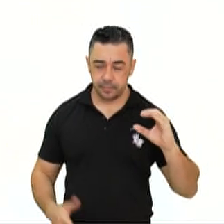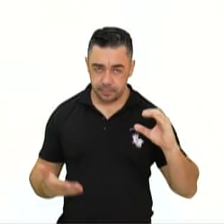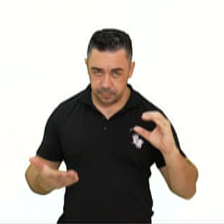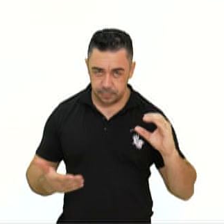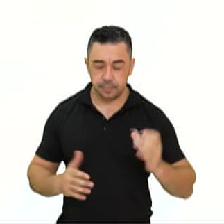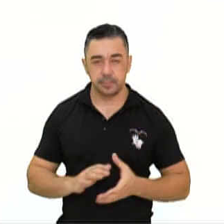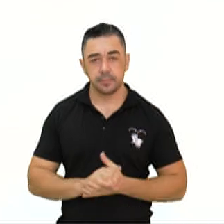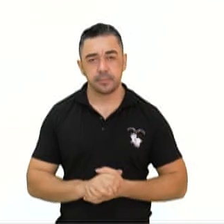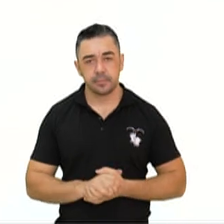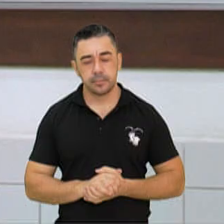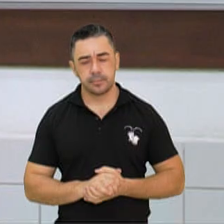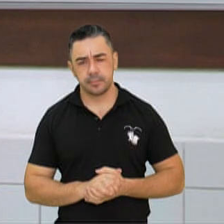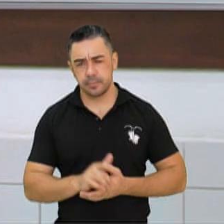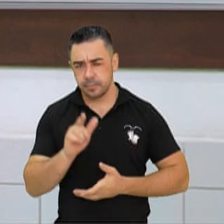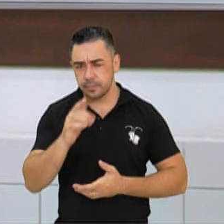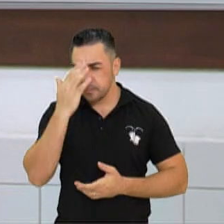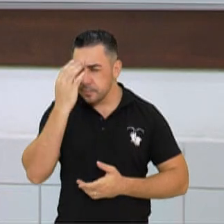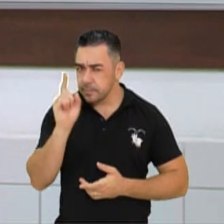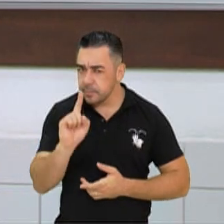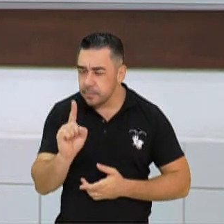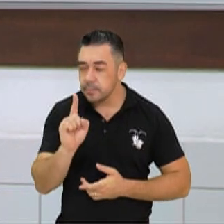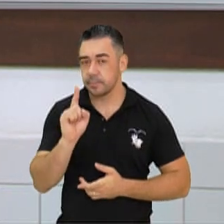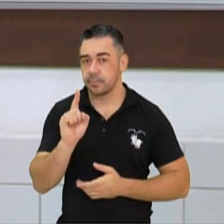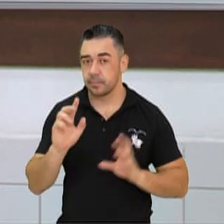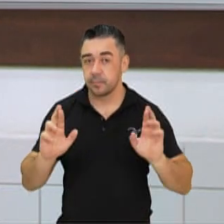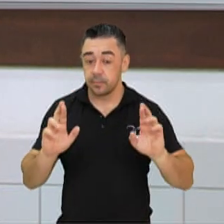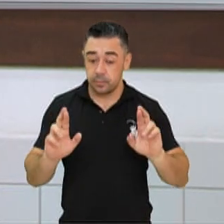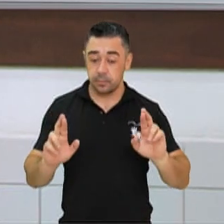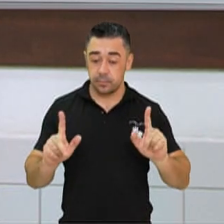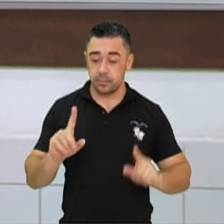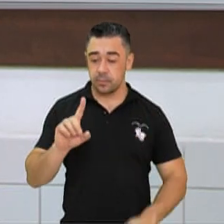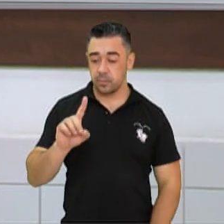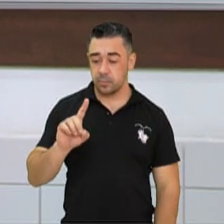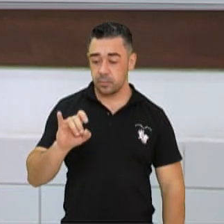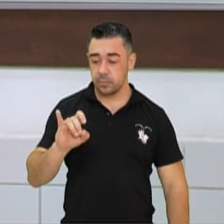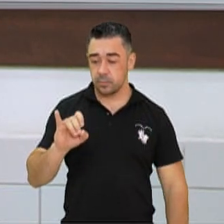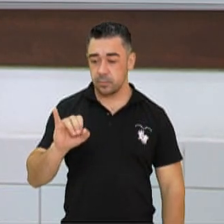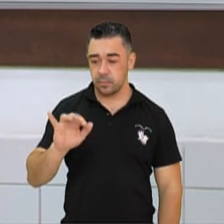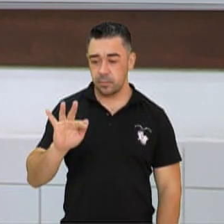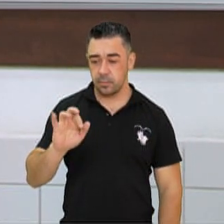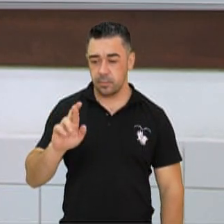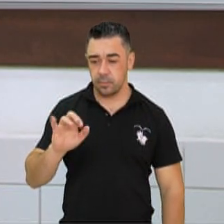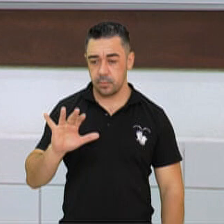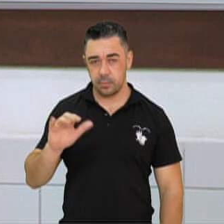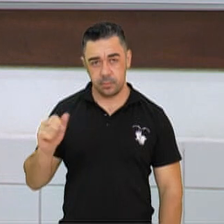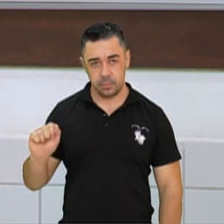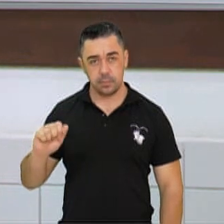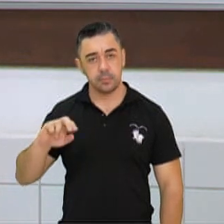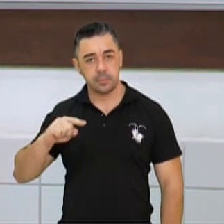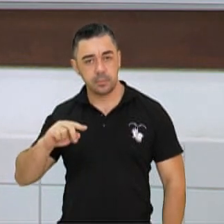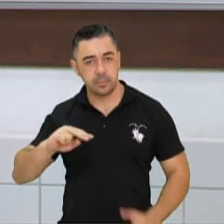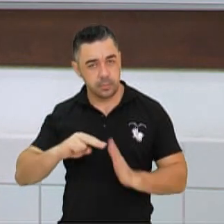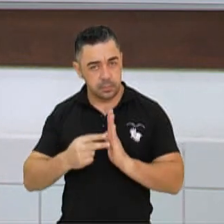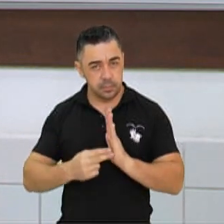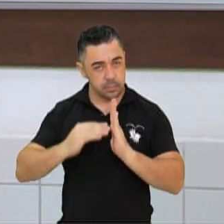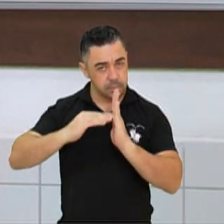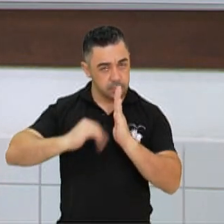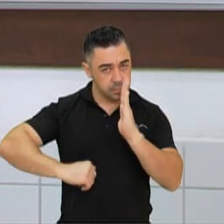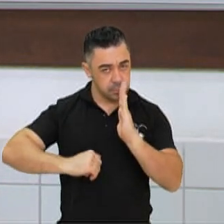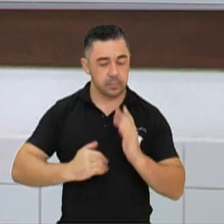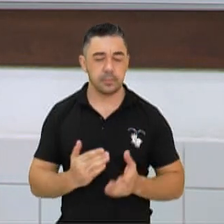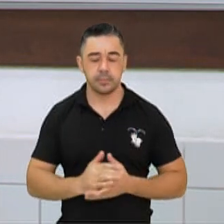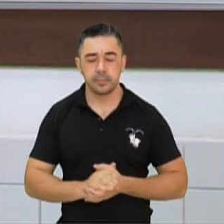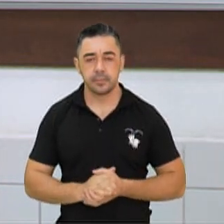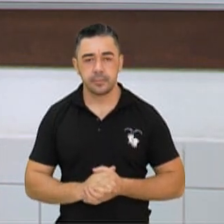alternativa C. Nunca se esqueçam que, então, a diferença, ela representa a operação de subtração.